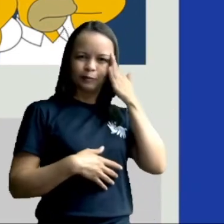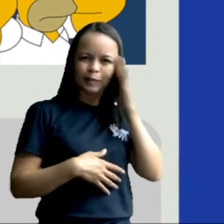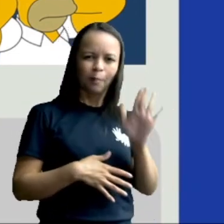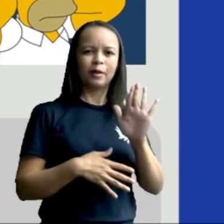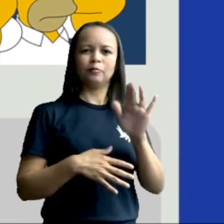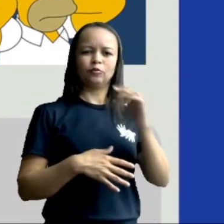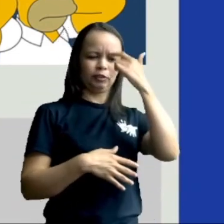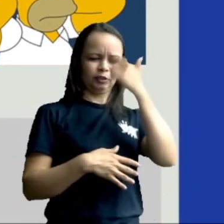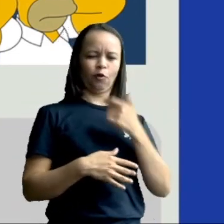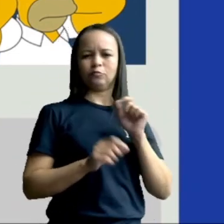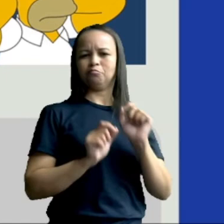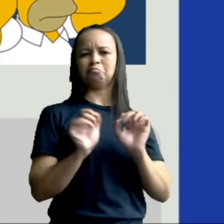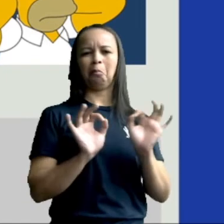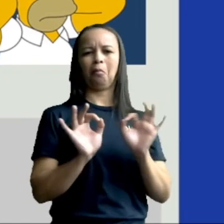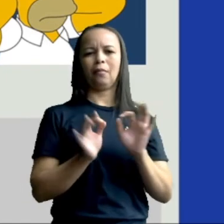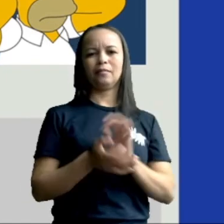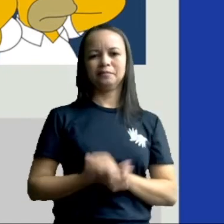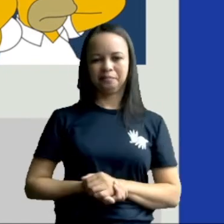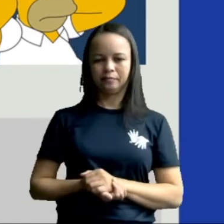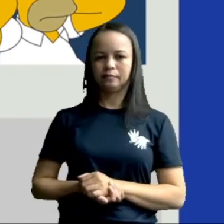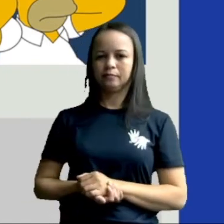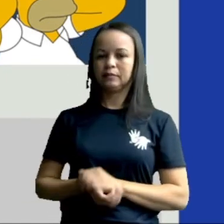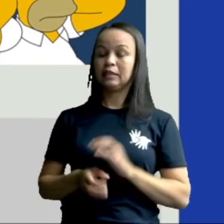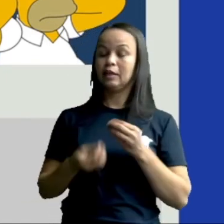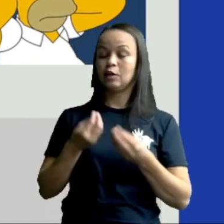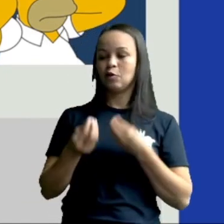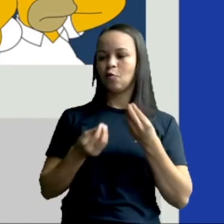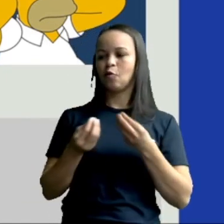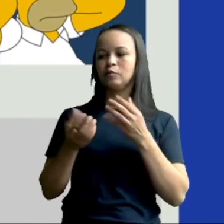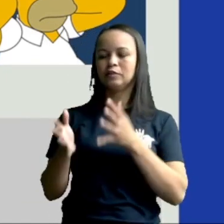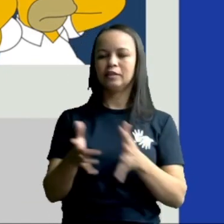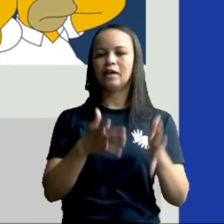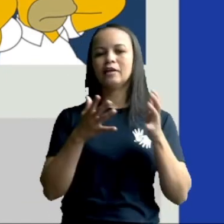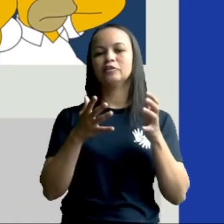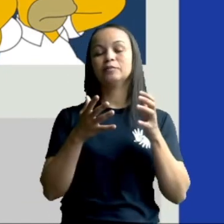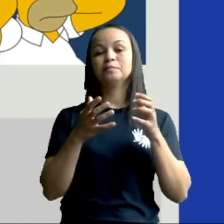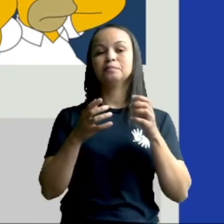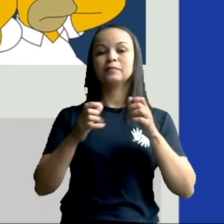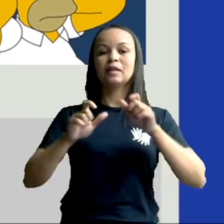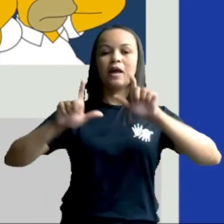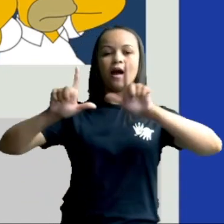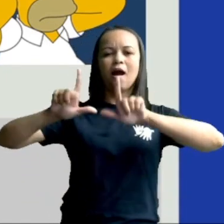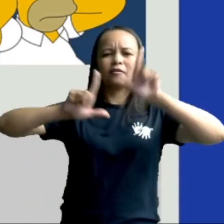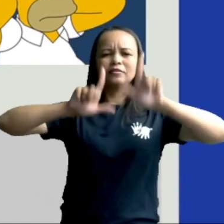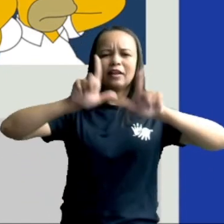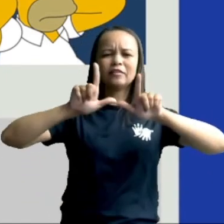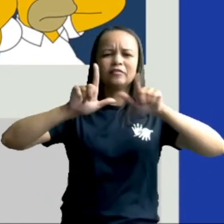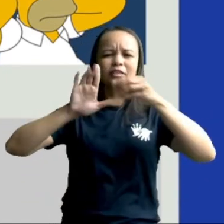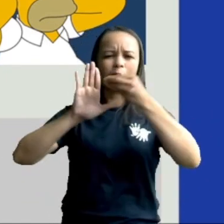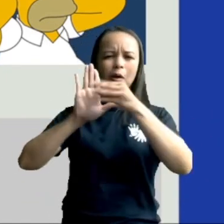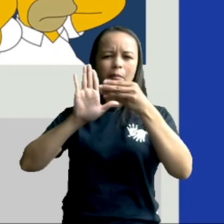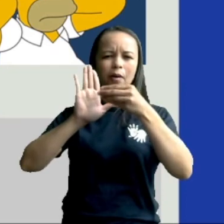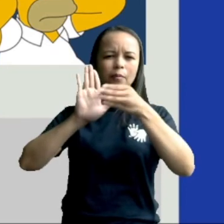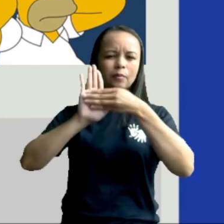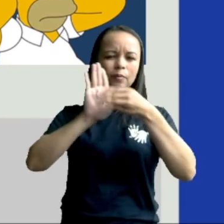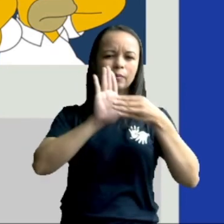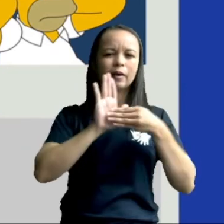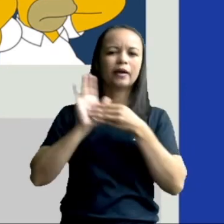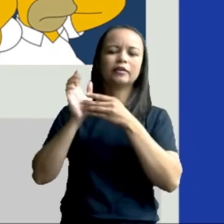somos. Olha só, é como se as mídias e as propagandas formassem aquele ser